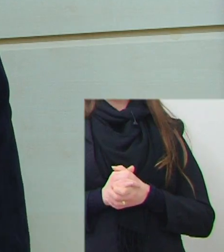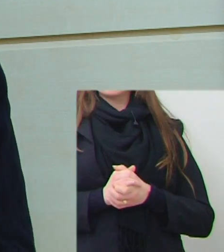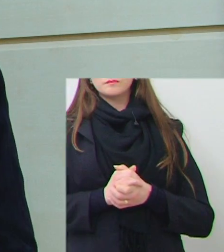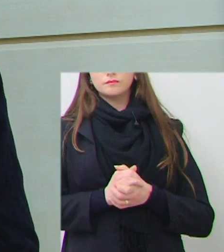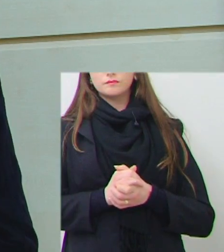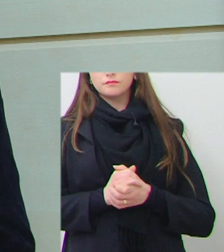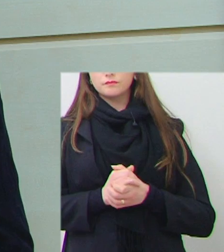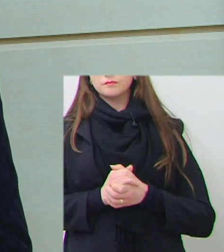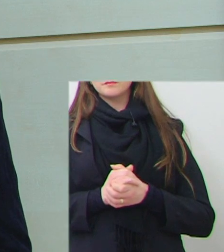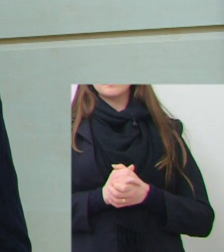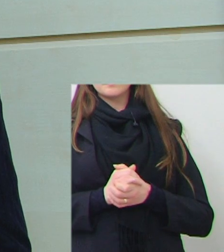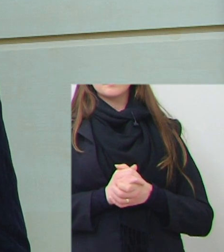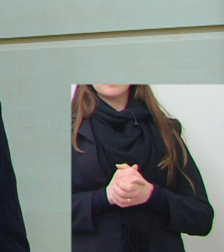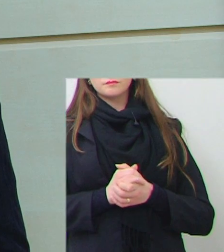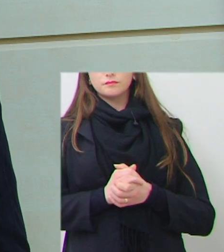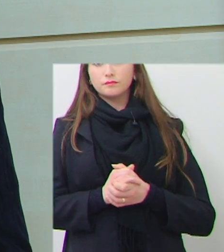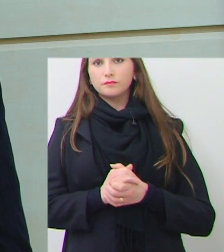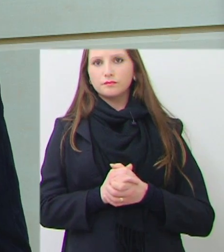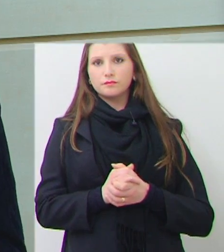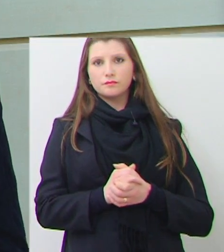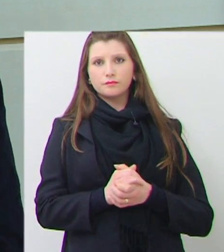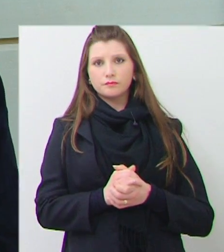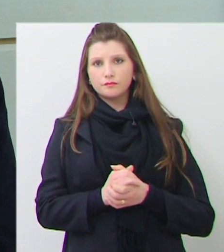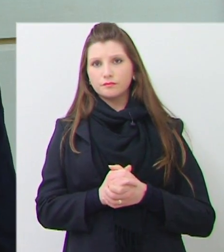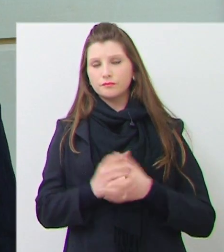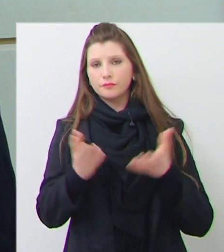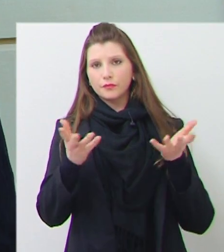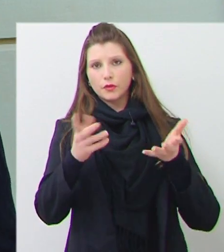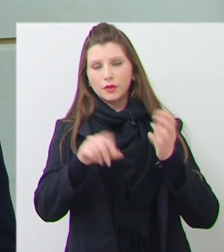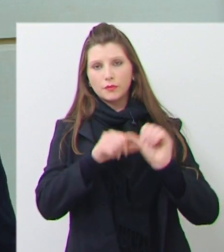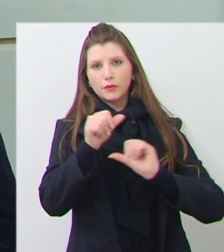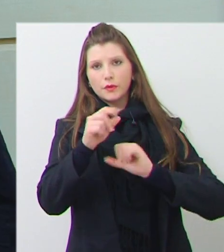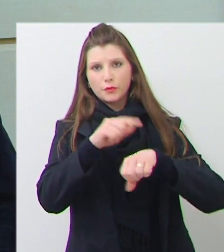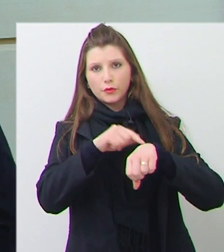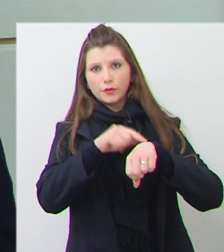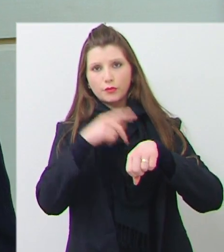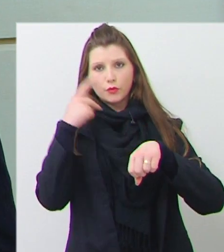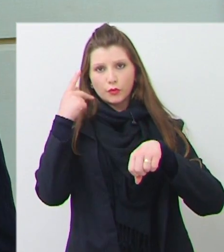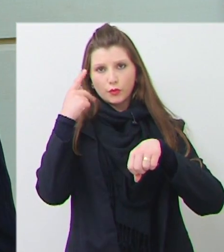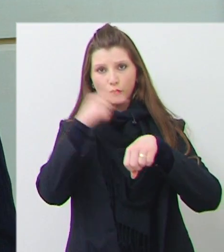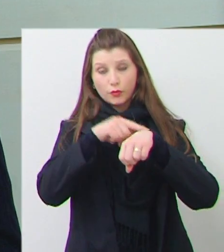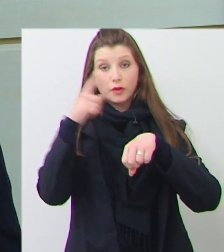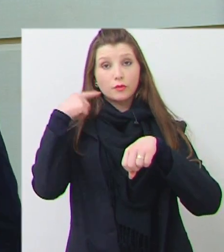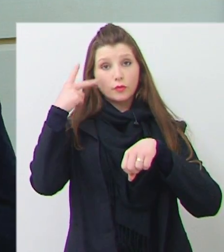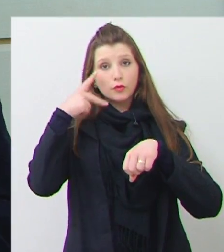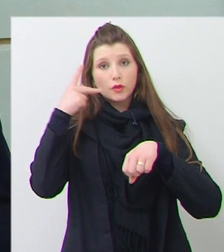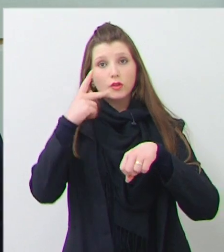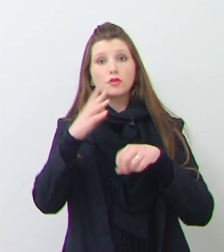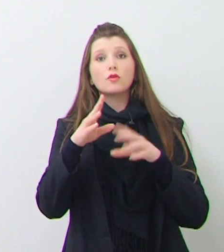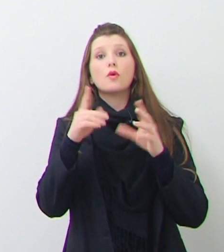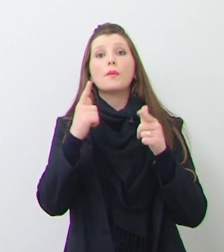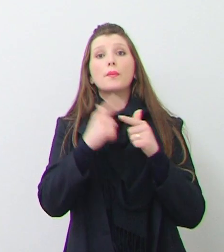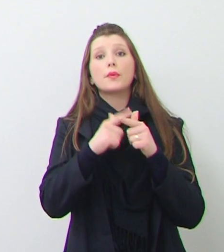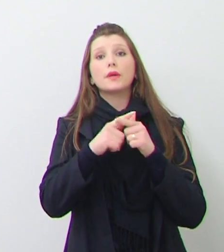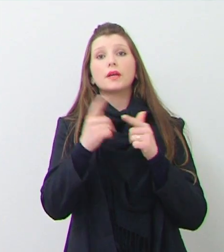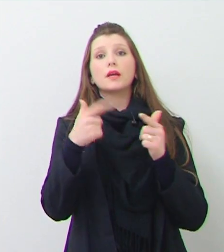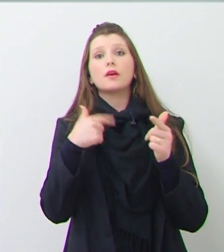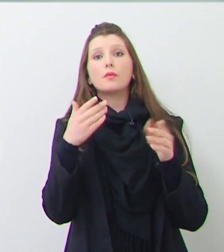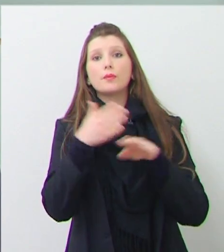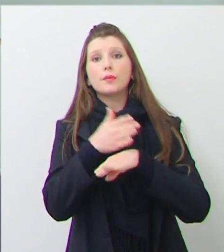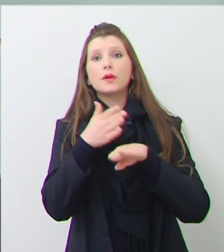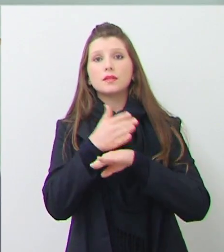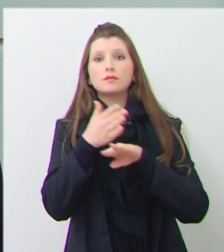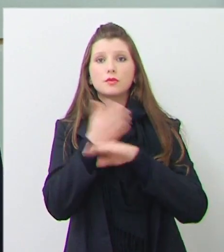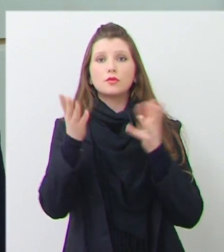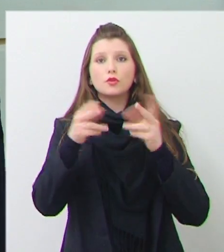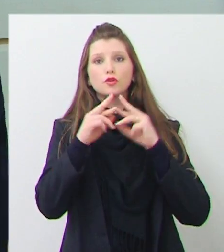passar o meu tempo ao vereador Daniel Freitas, no horário político, e também dizer que estarei me retirando da sessão porque estarei participando de